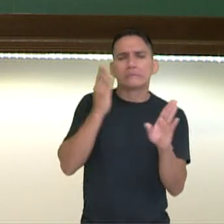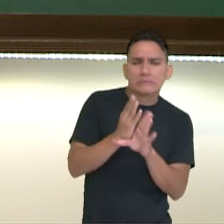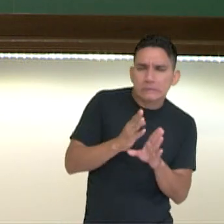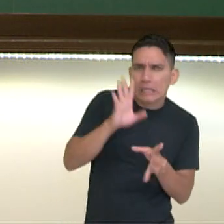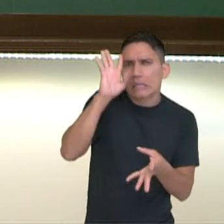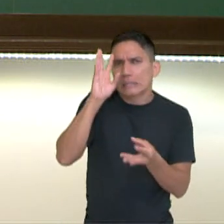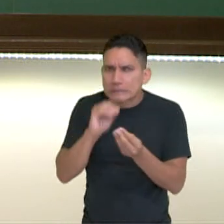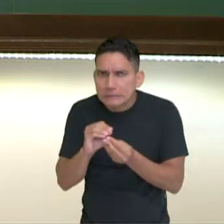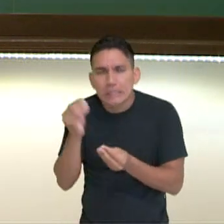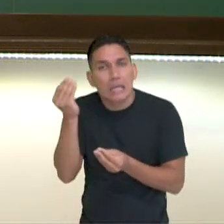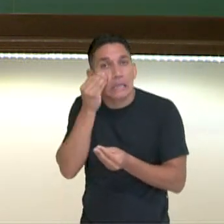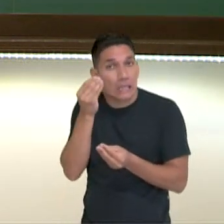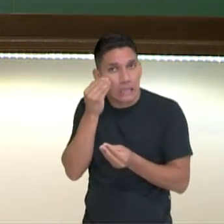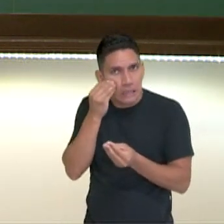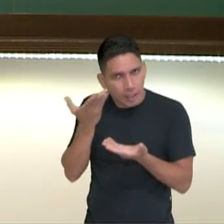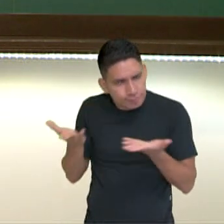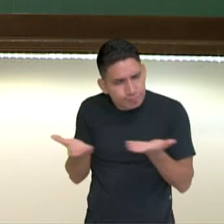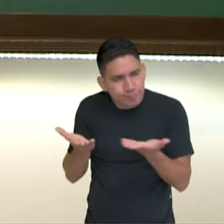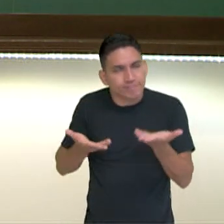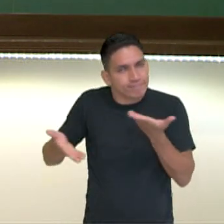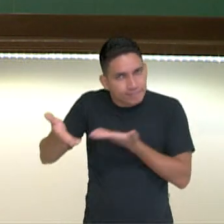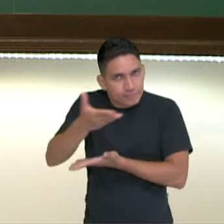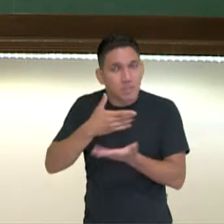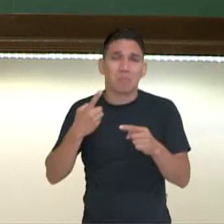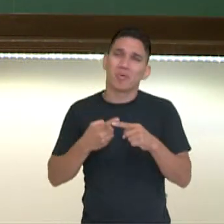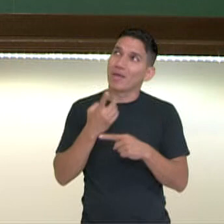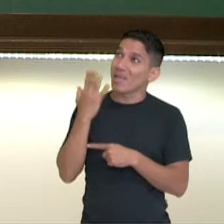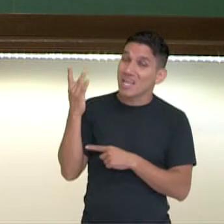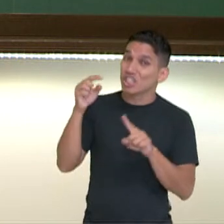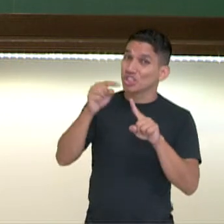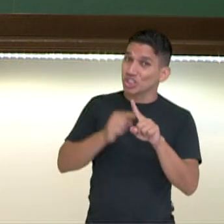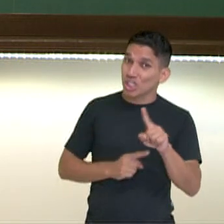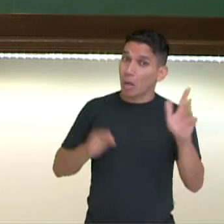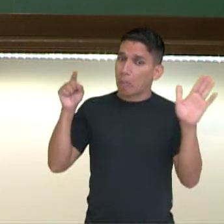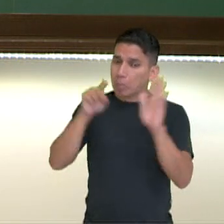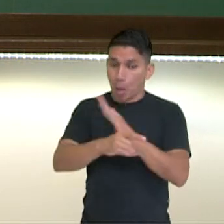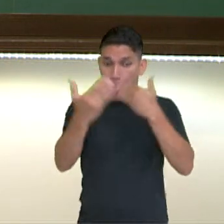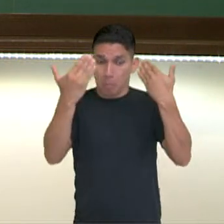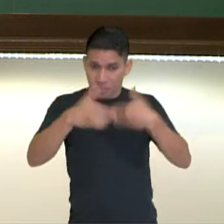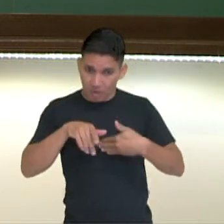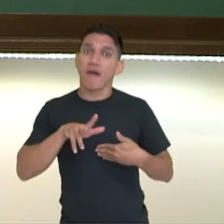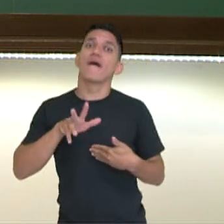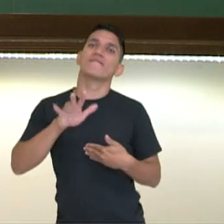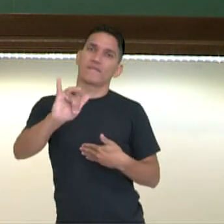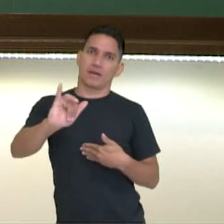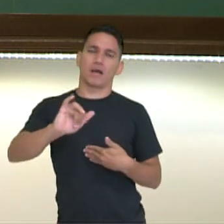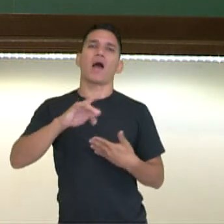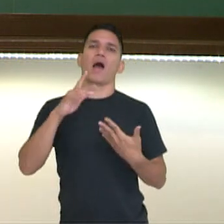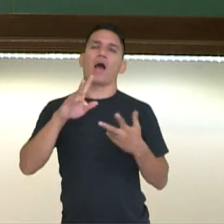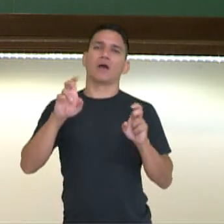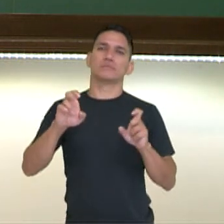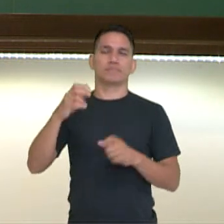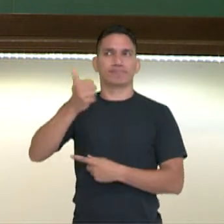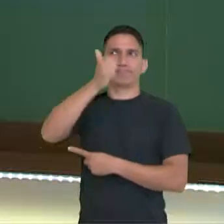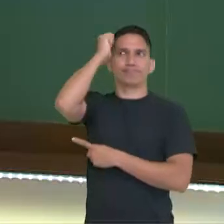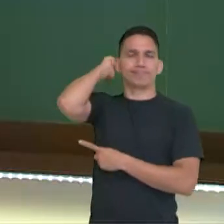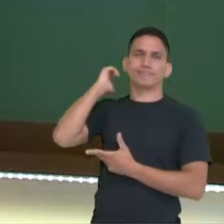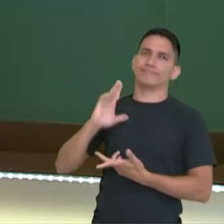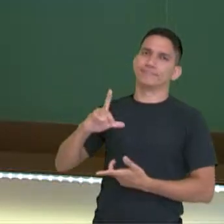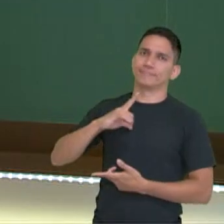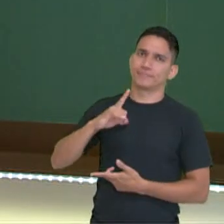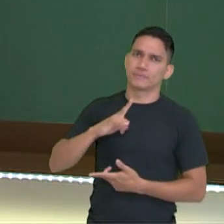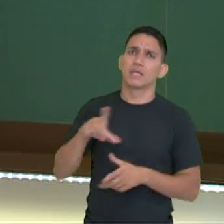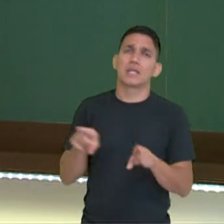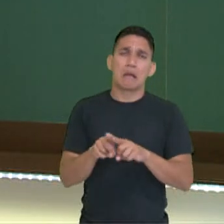essa dificuldade, porque esse tipo de questão vai aparecer muito em questões objetivas, tipo vestibular e